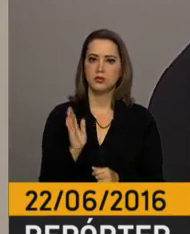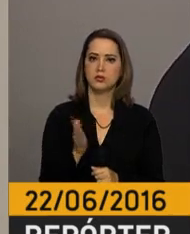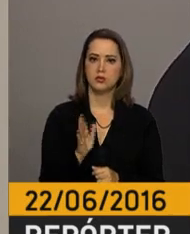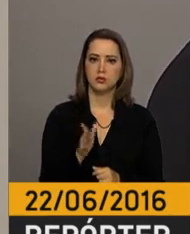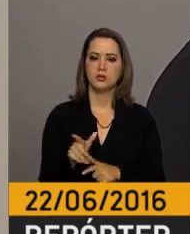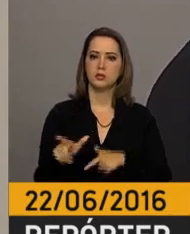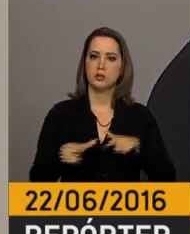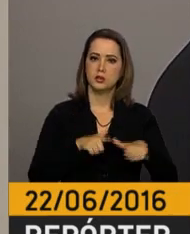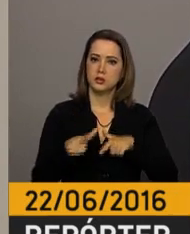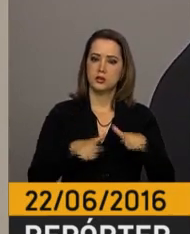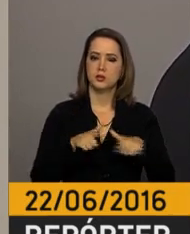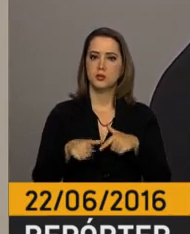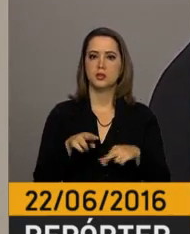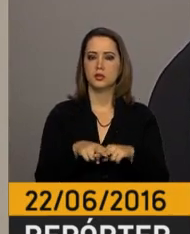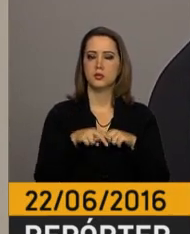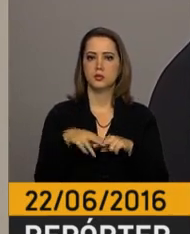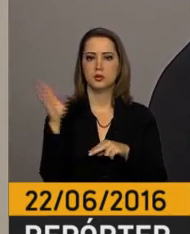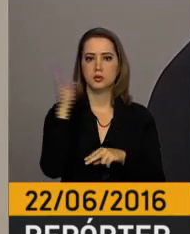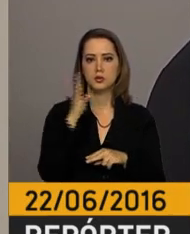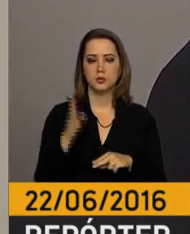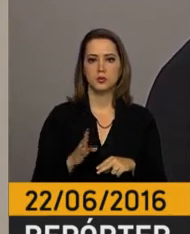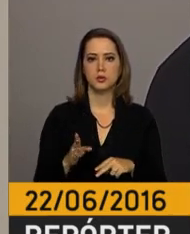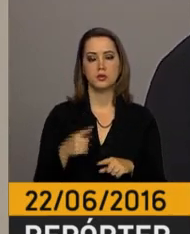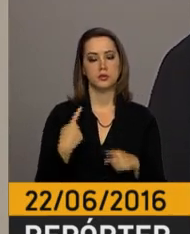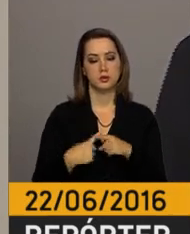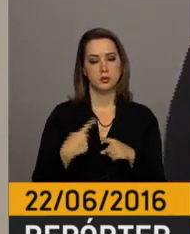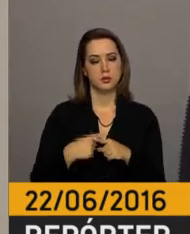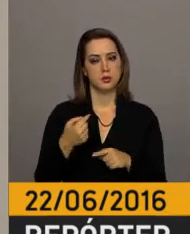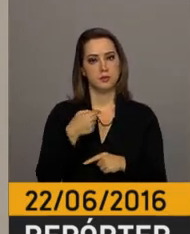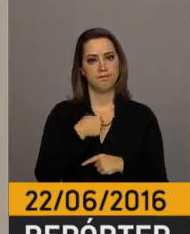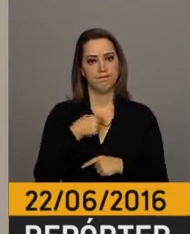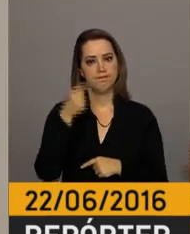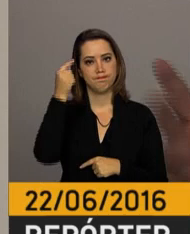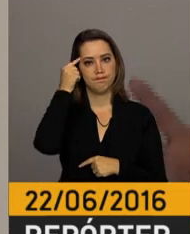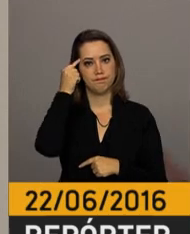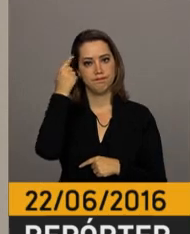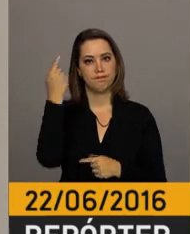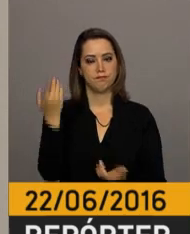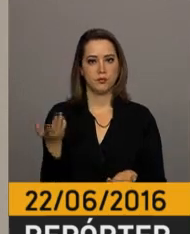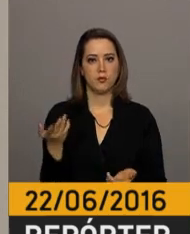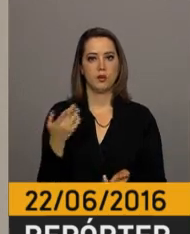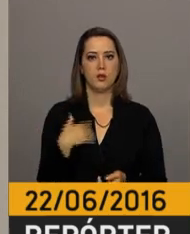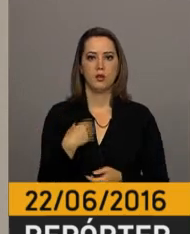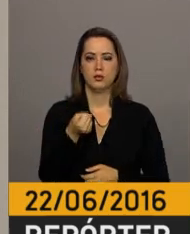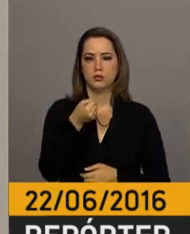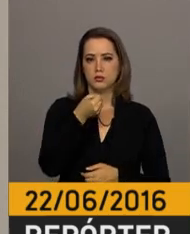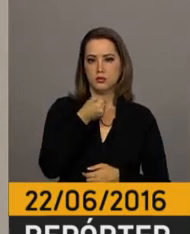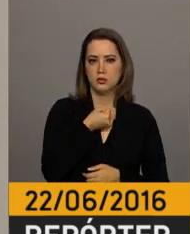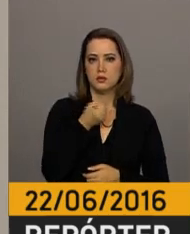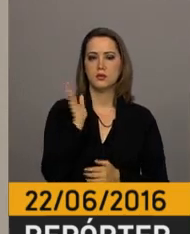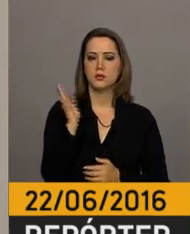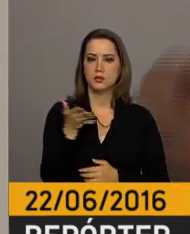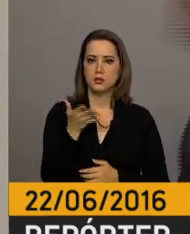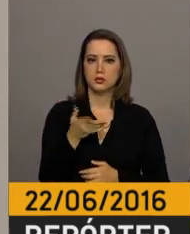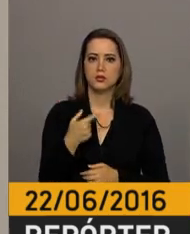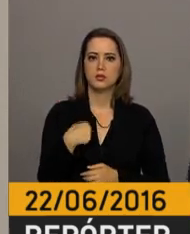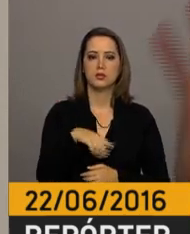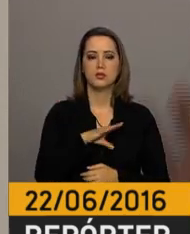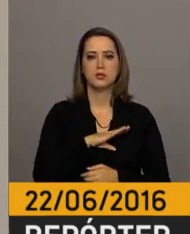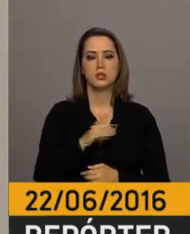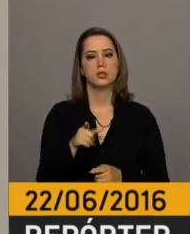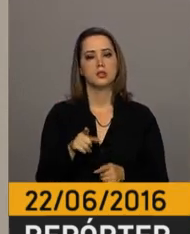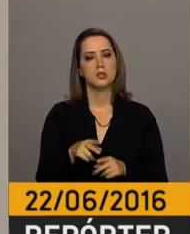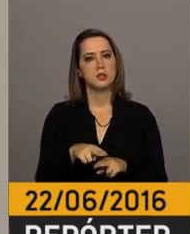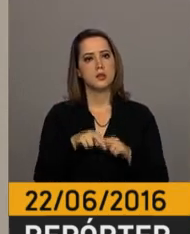muita coisa pelo país Porque na minha concepção e eu digo isto porque em entrevistas que Ten o datado as pessoas me perguntam mas olha